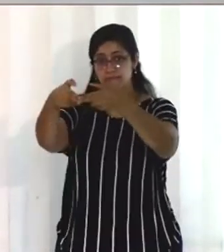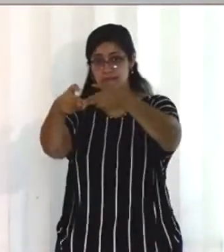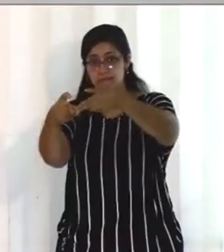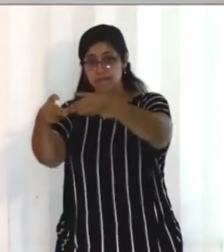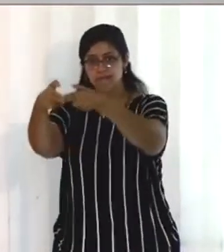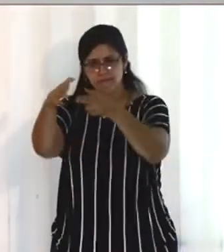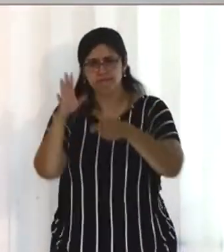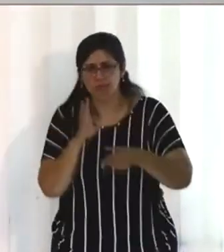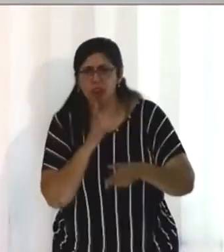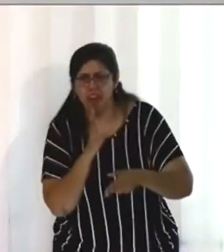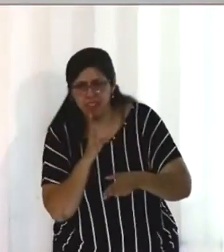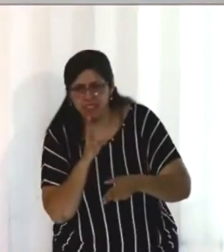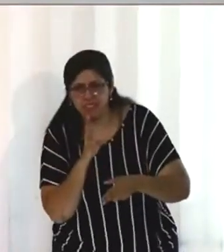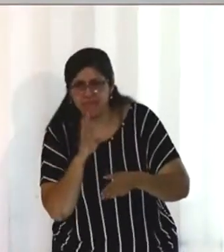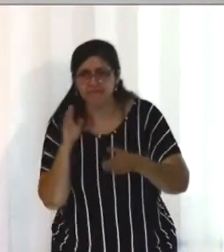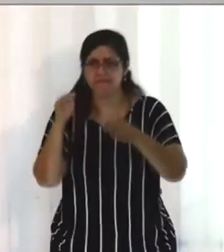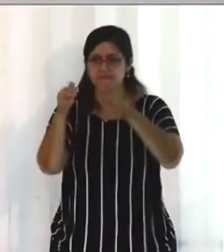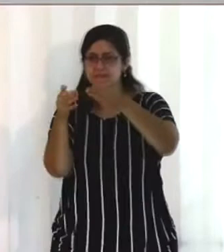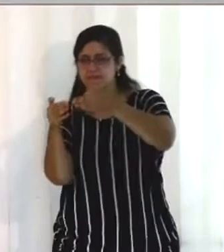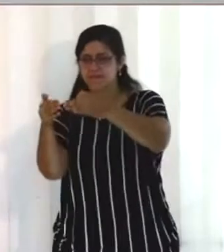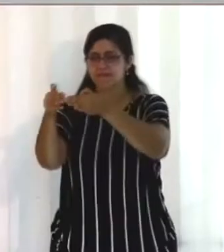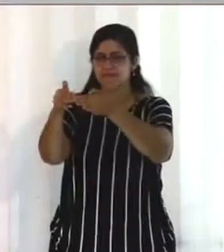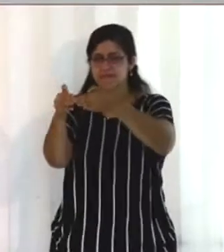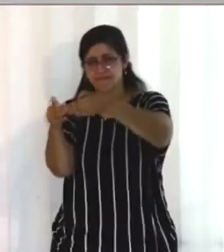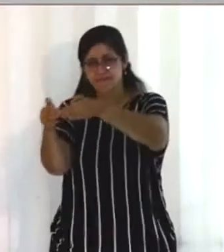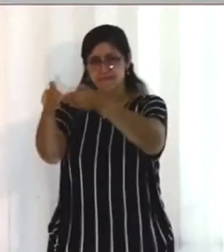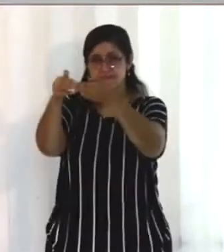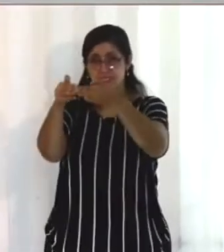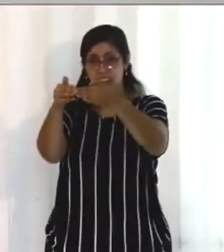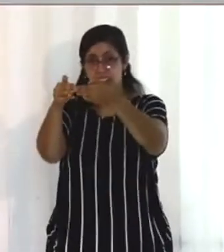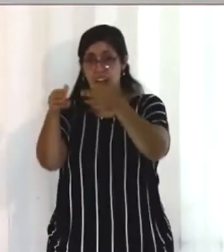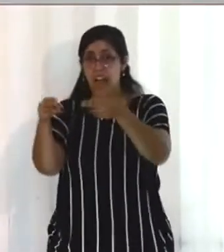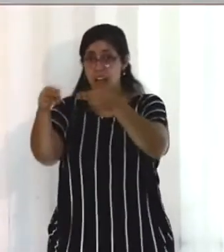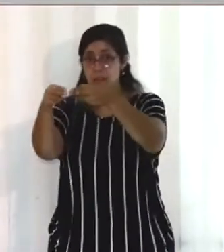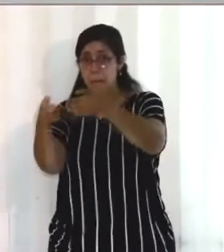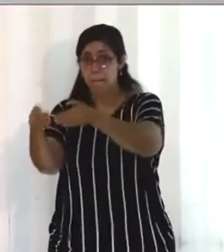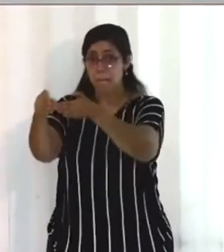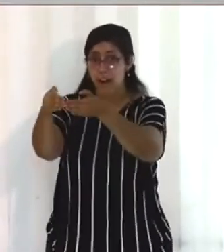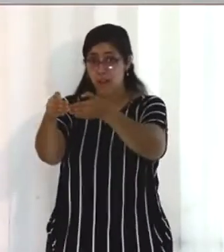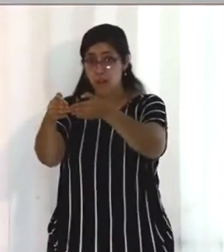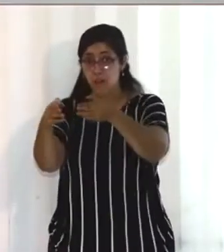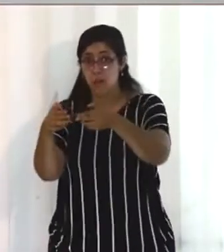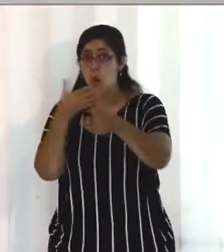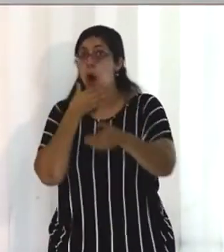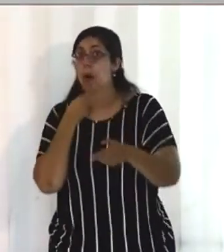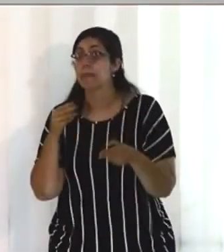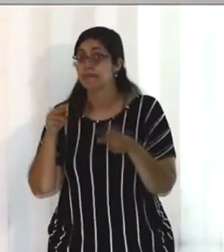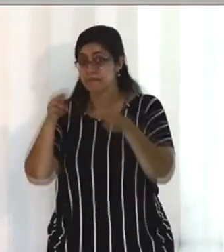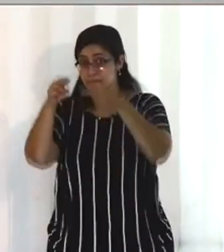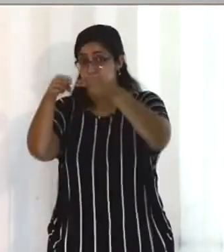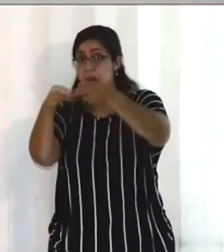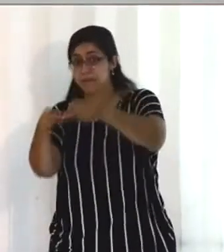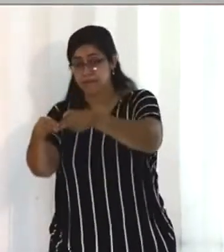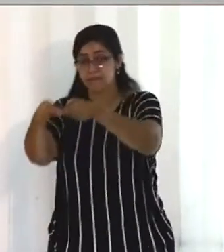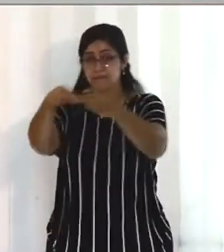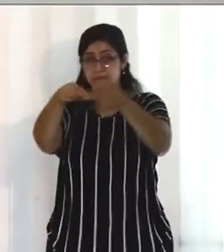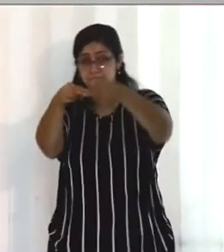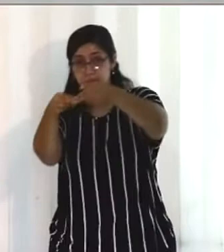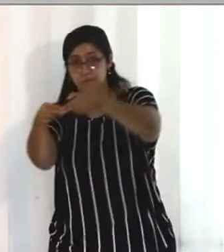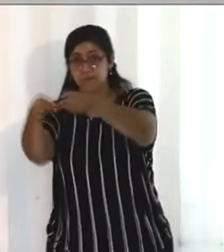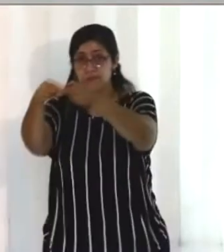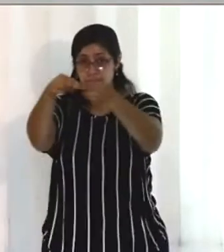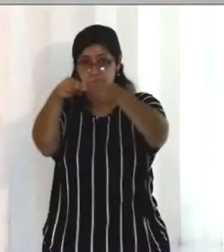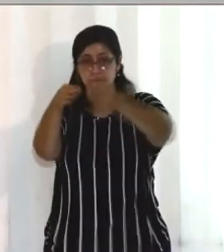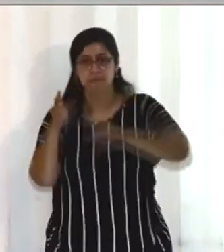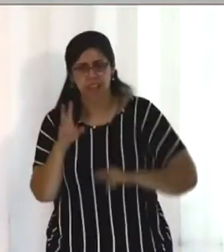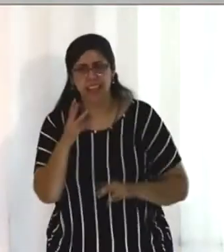arca, né? A arca, porque nós estamos falando da arca de Noé. Nós estamos falando da vida que